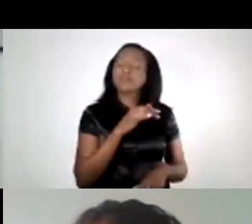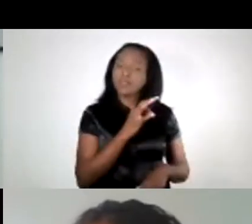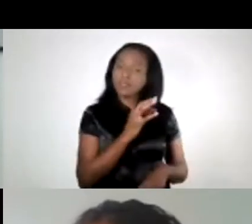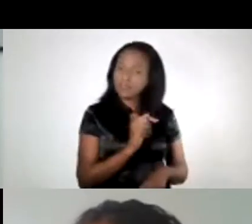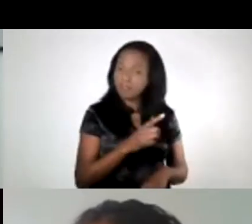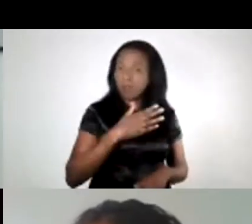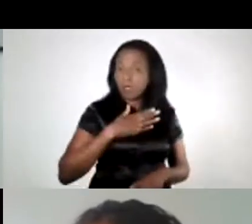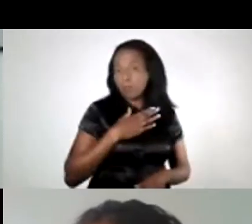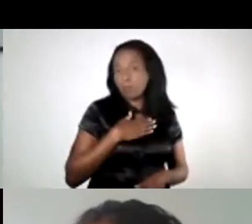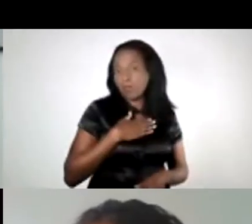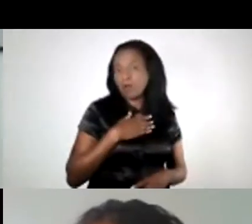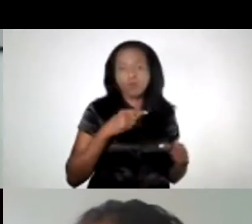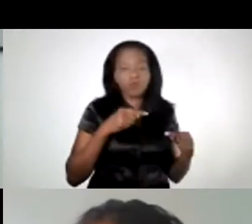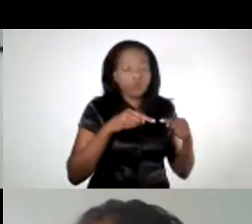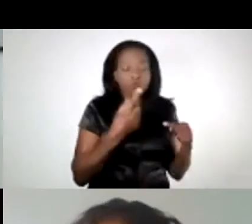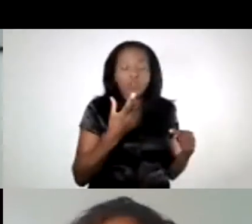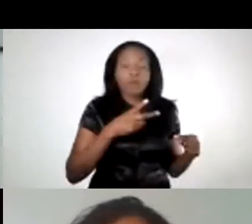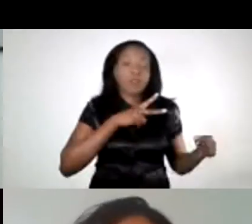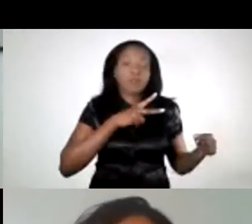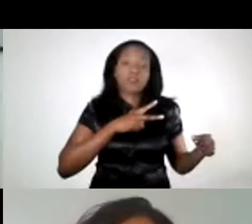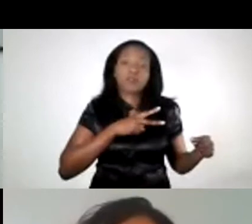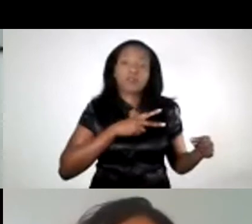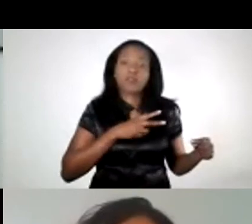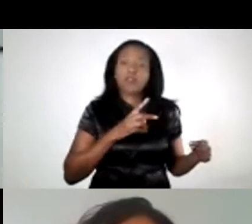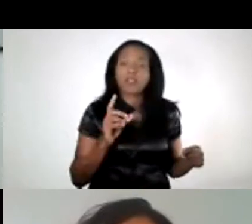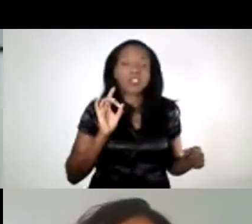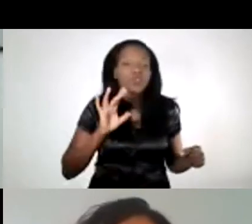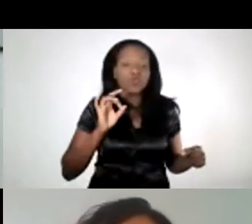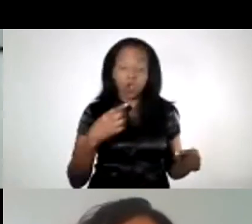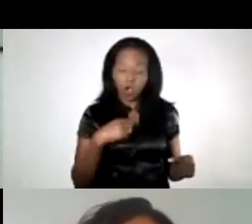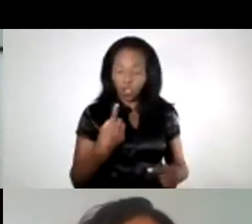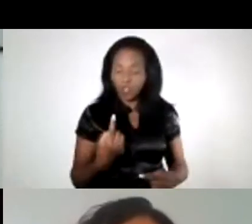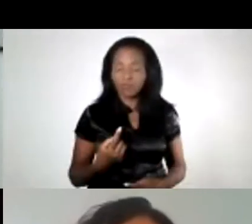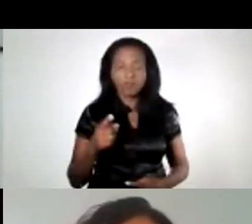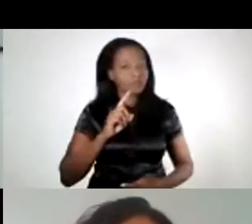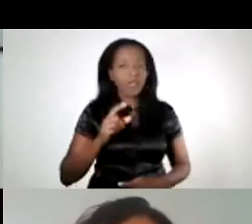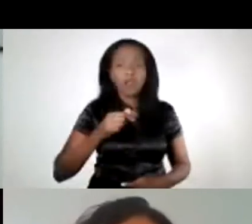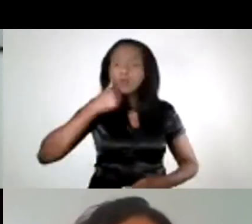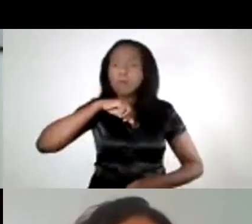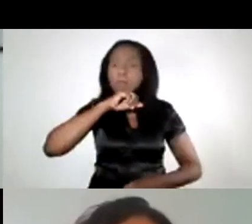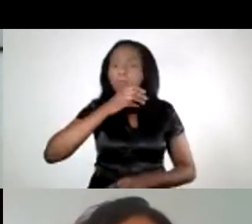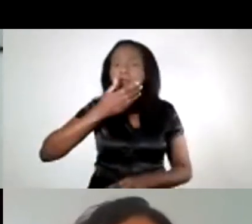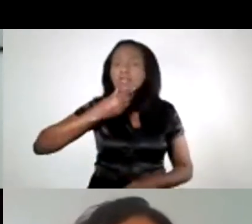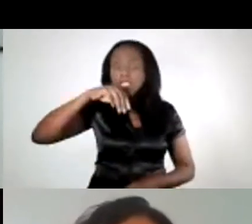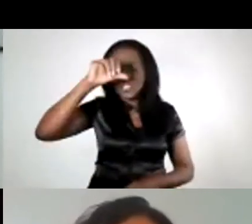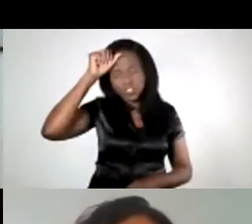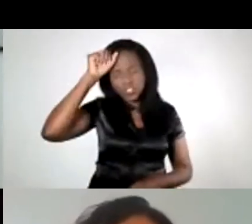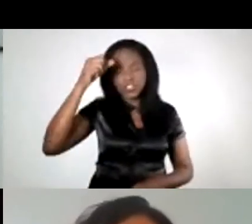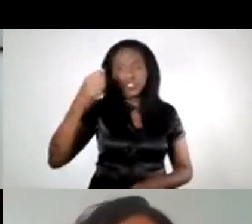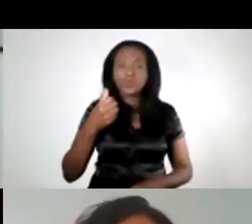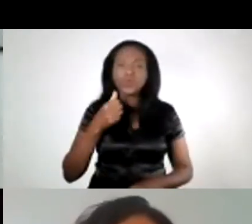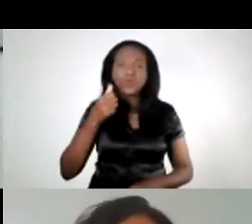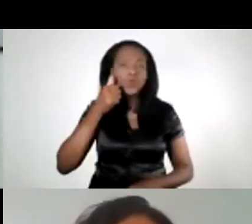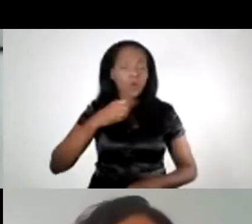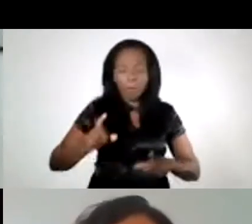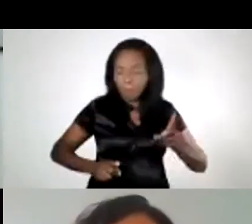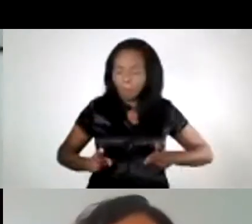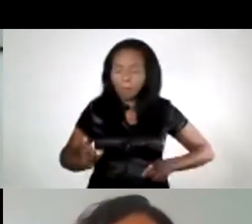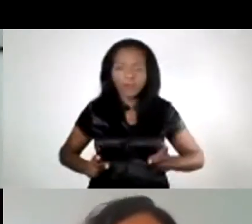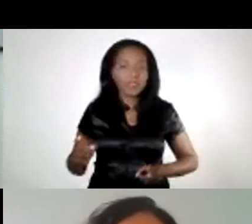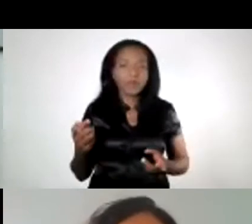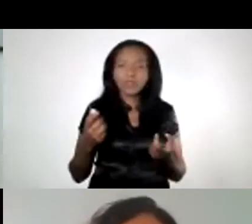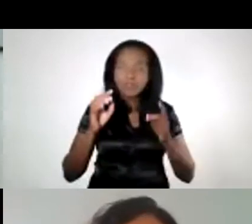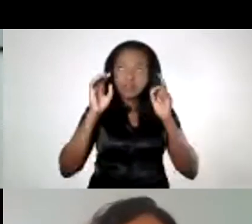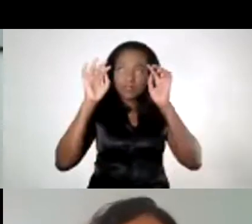já não é meu, é da minha mãe, é do meu tio, é do meu primo. Então, você tem uma cerca, às vezes, imaginária,